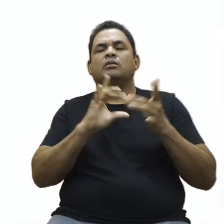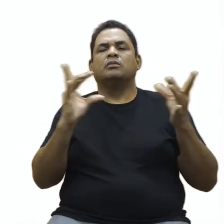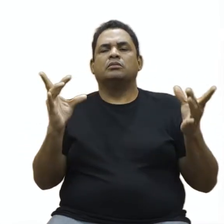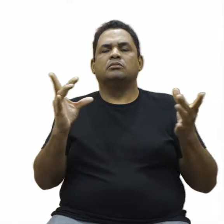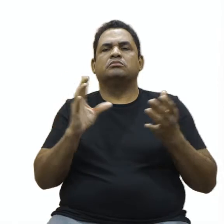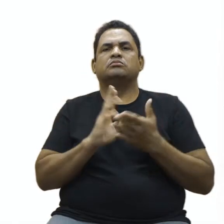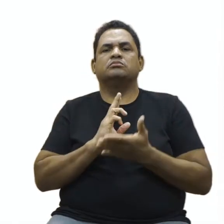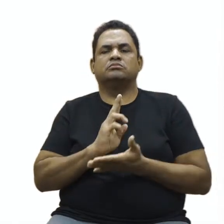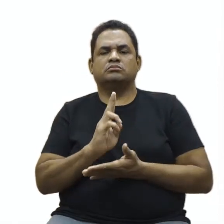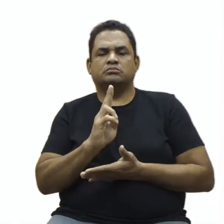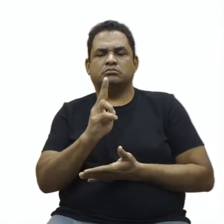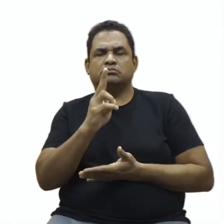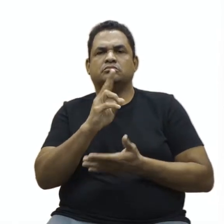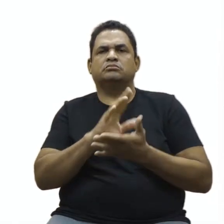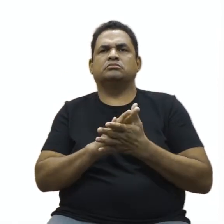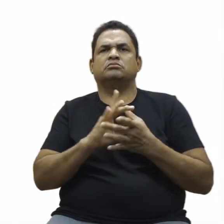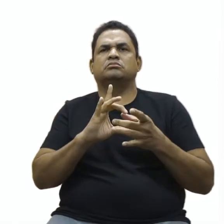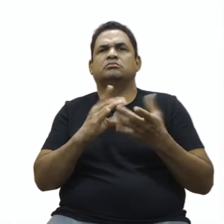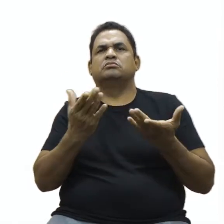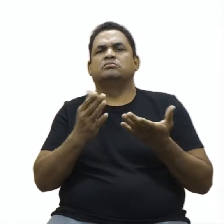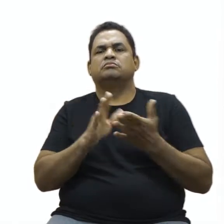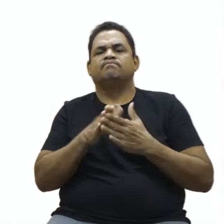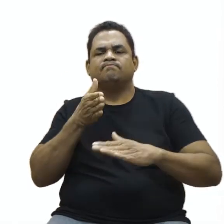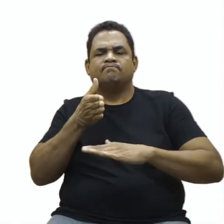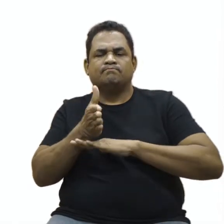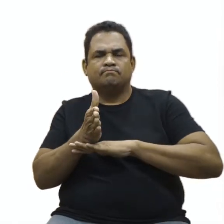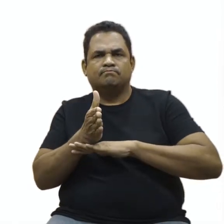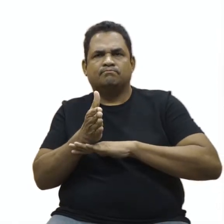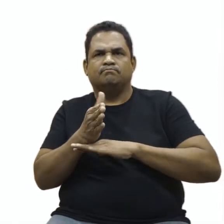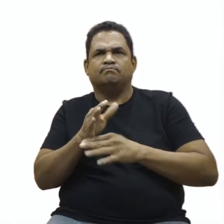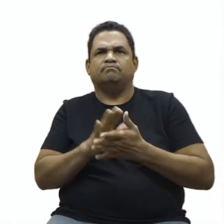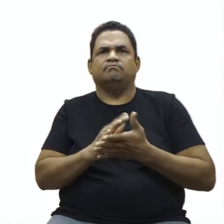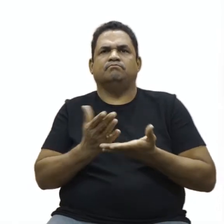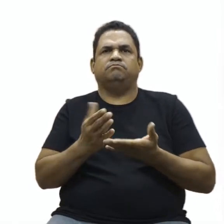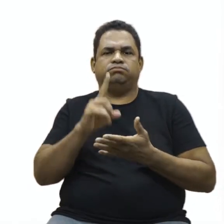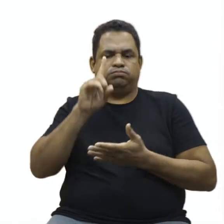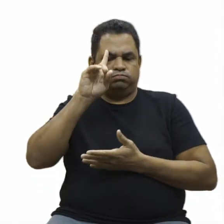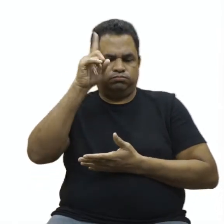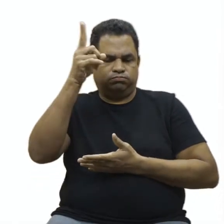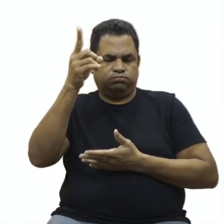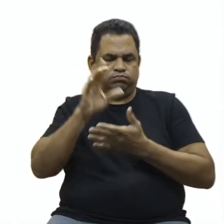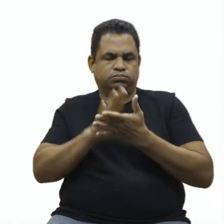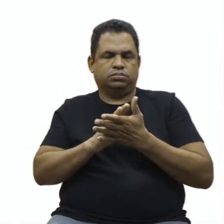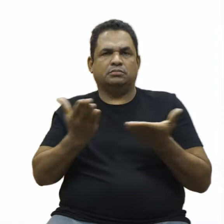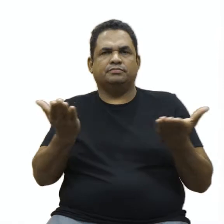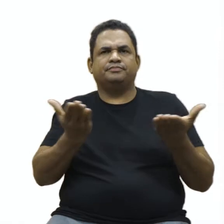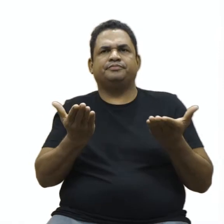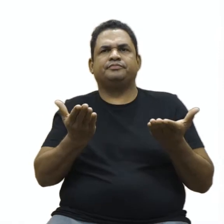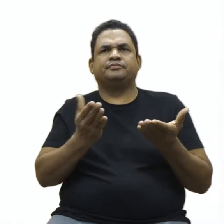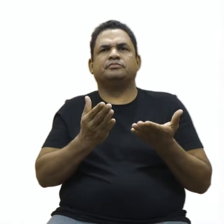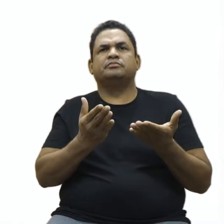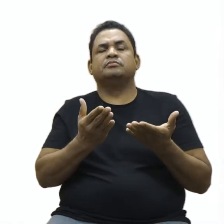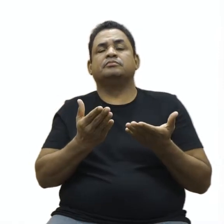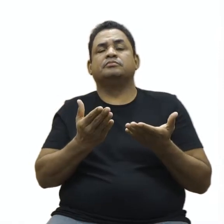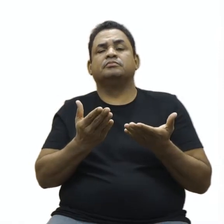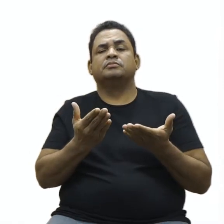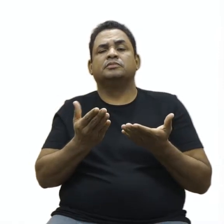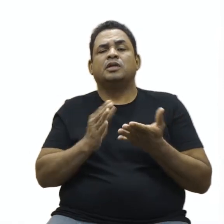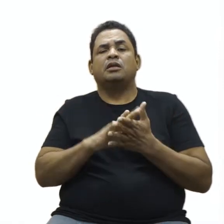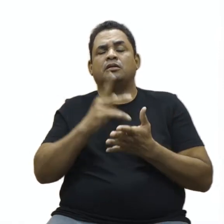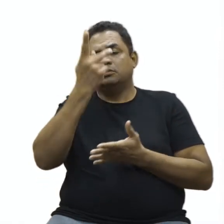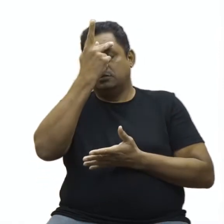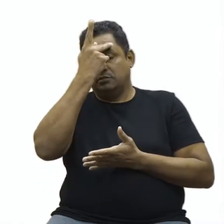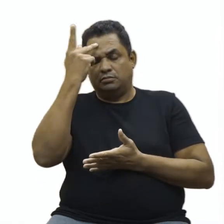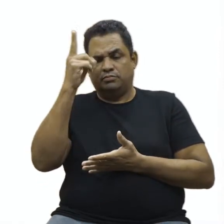processo democrático, né, a democracia direta, em que a ideia da democracia direta era que as pessoas